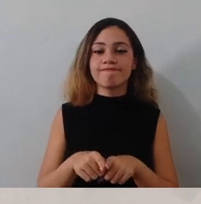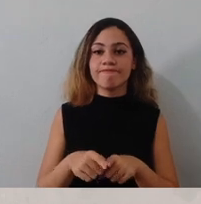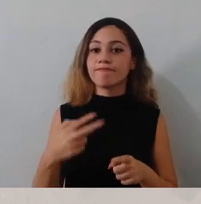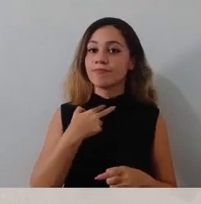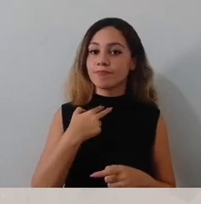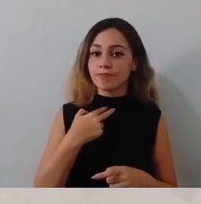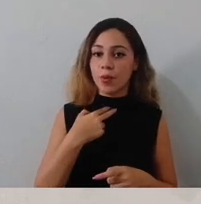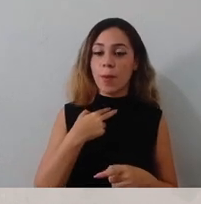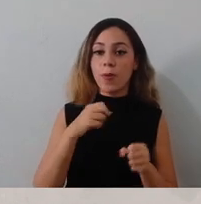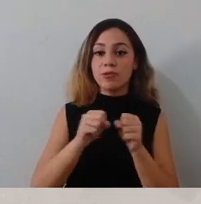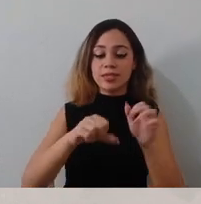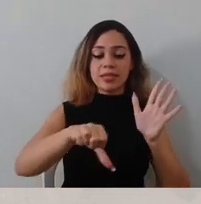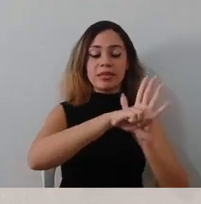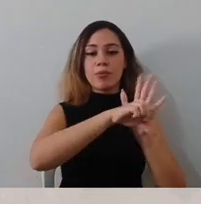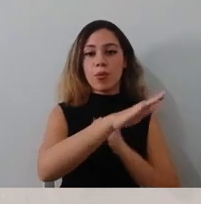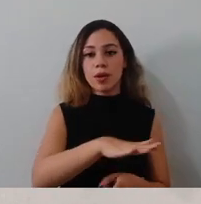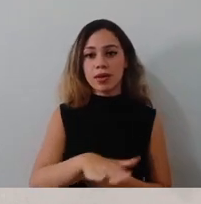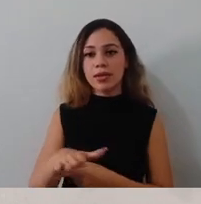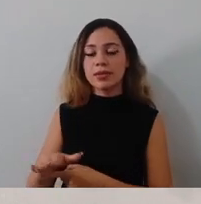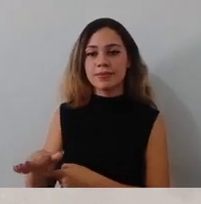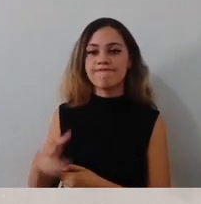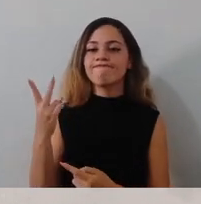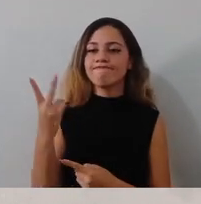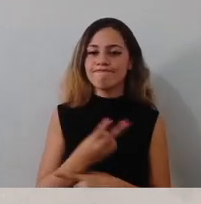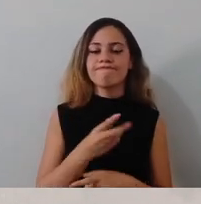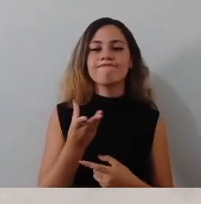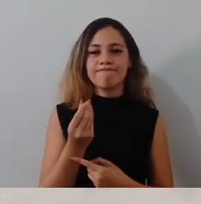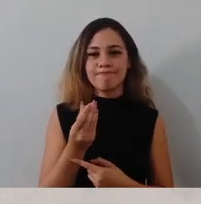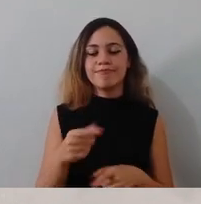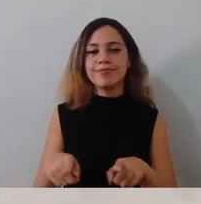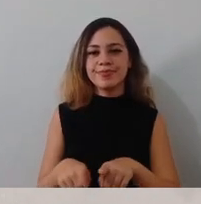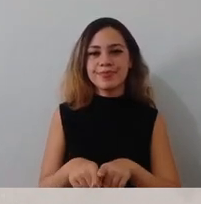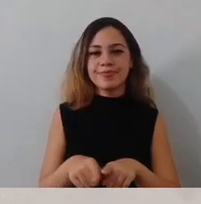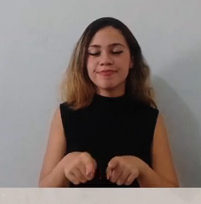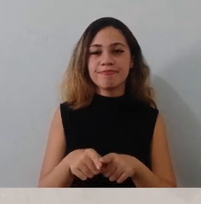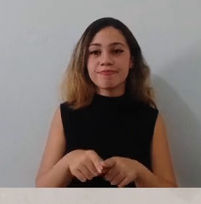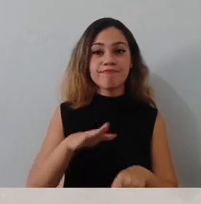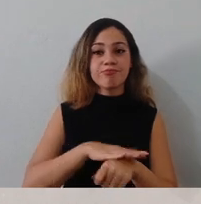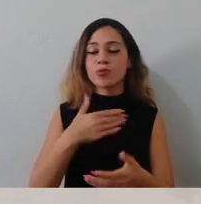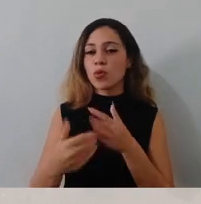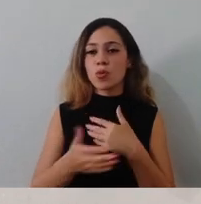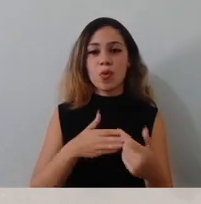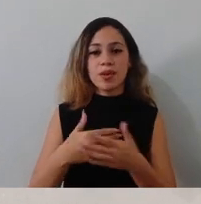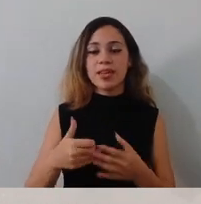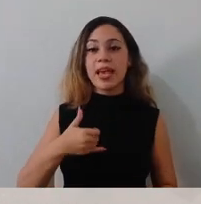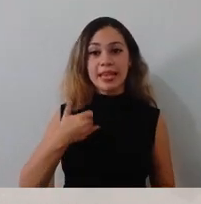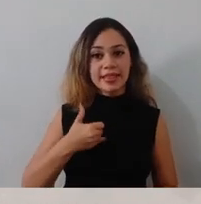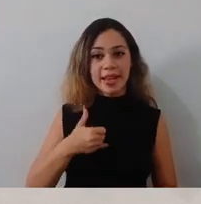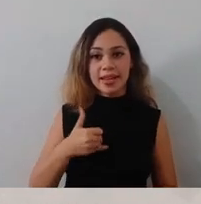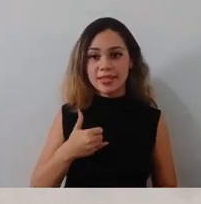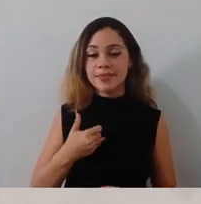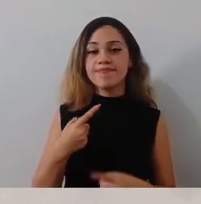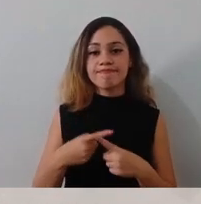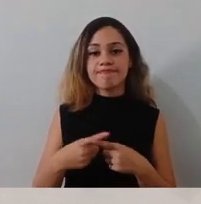exploração sexual infantil. E isso é muito recorrente, principalmente em todas as idades, tá?